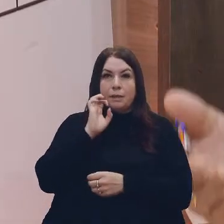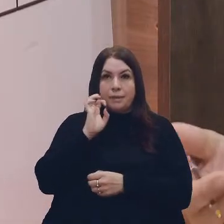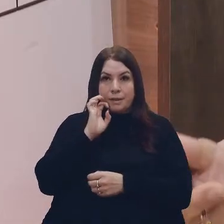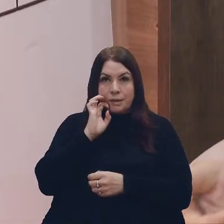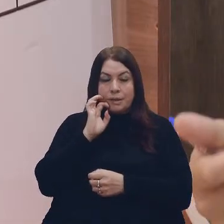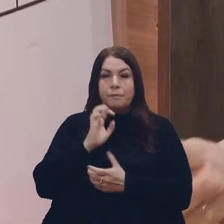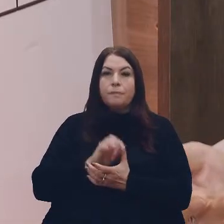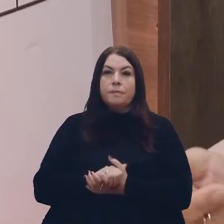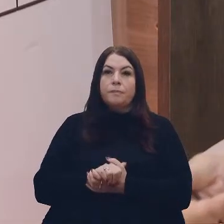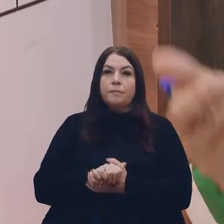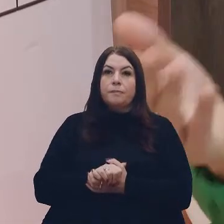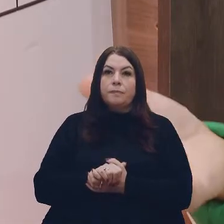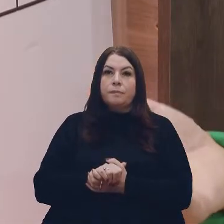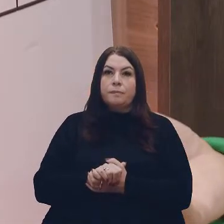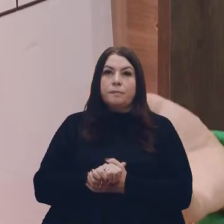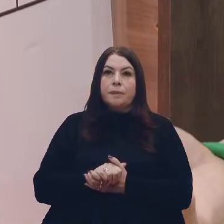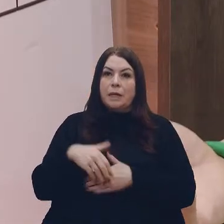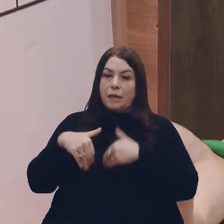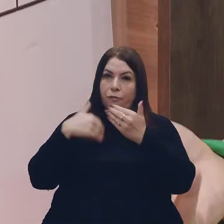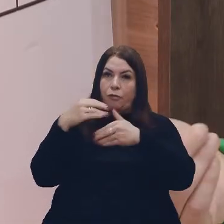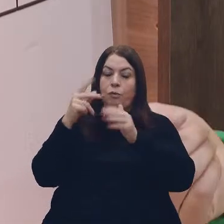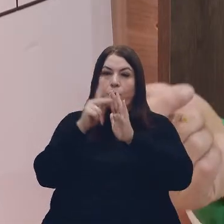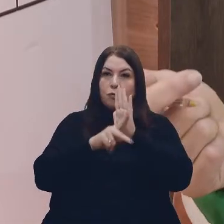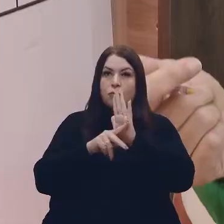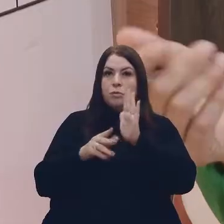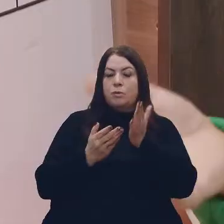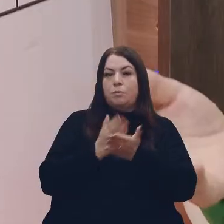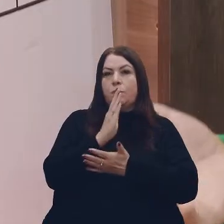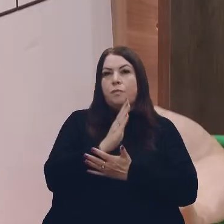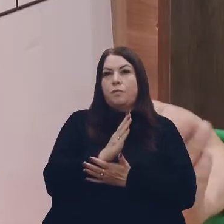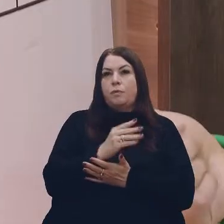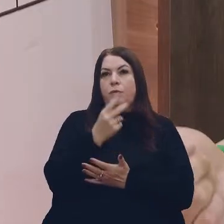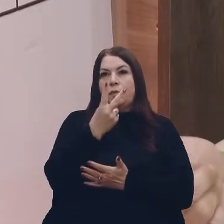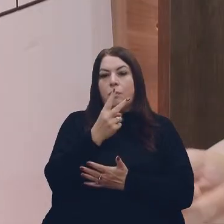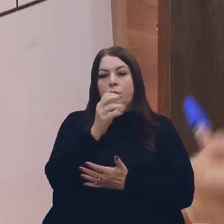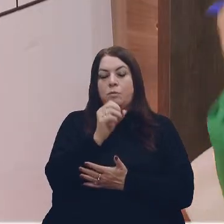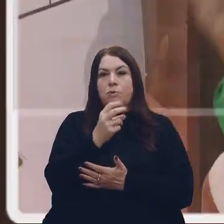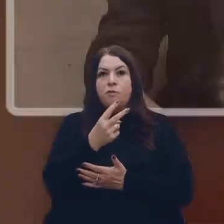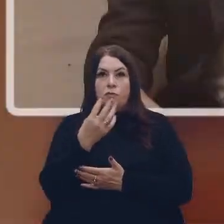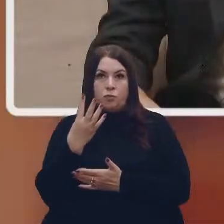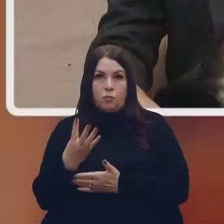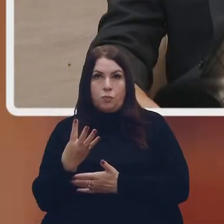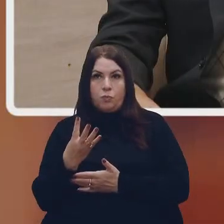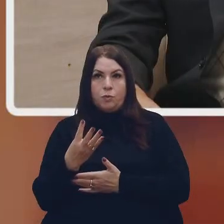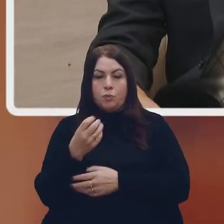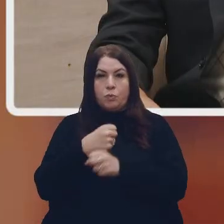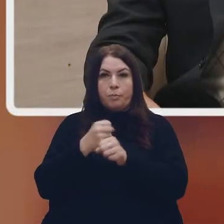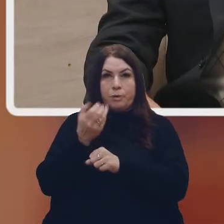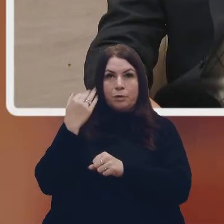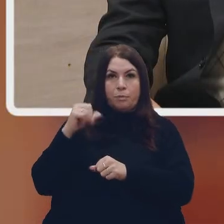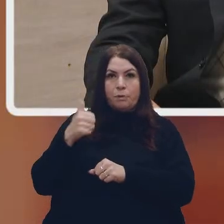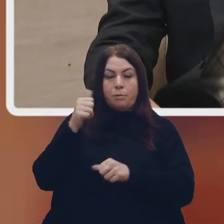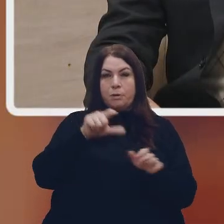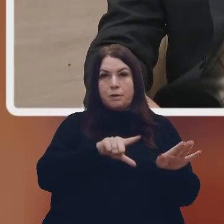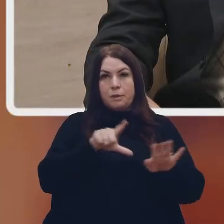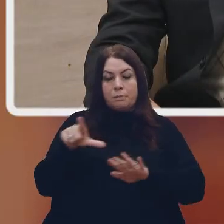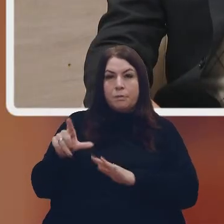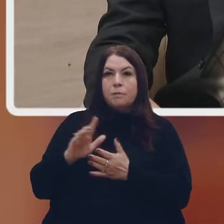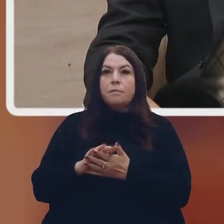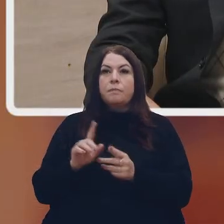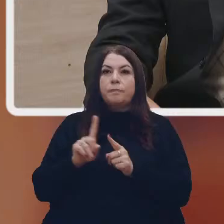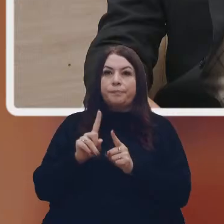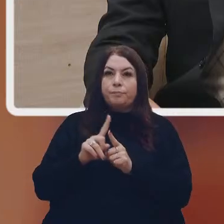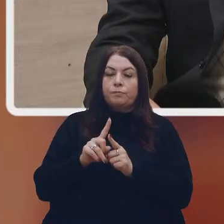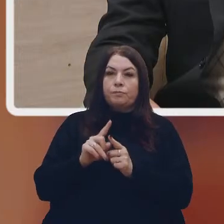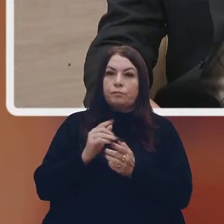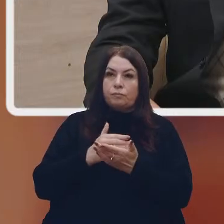Balardim, levou esse projeto aprovado em 2024, né? O ano passado foi a primeira semana. Inclusive,